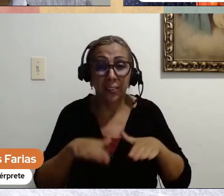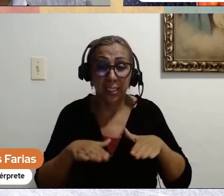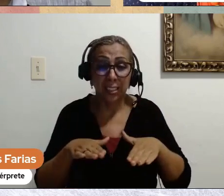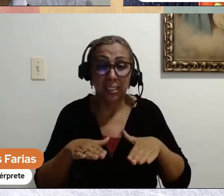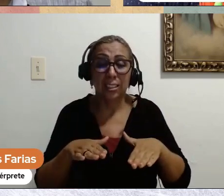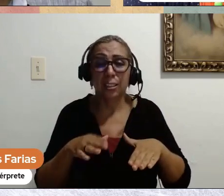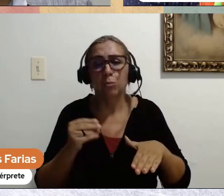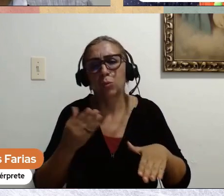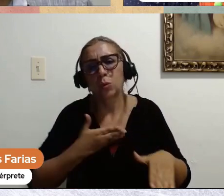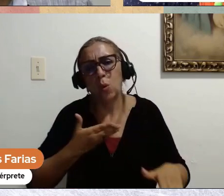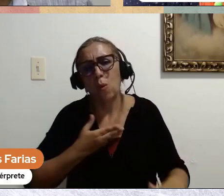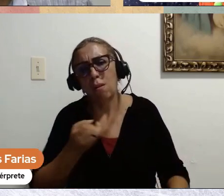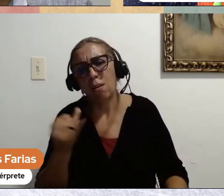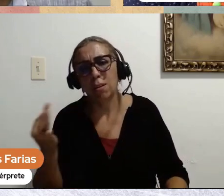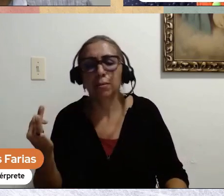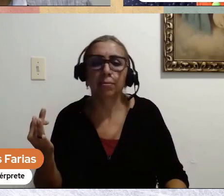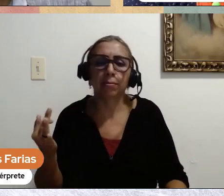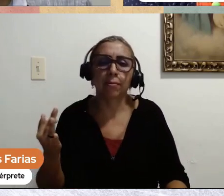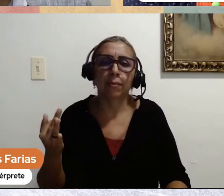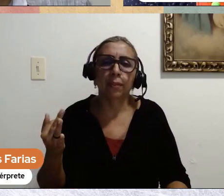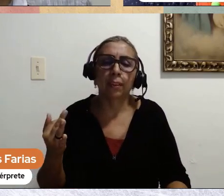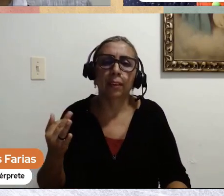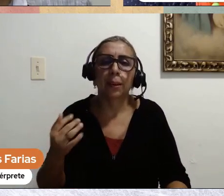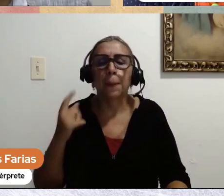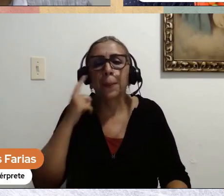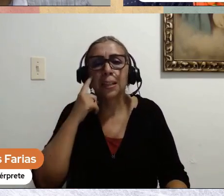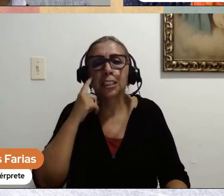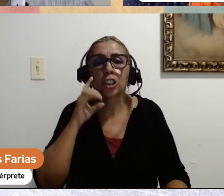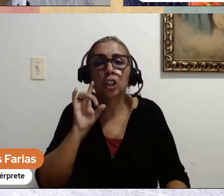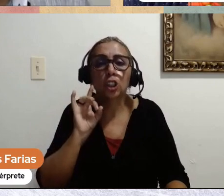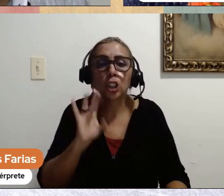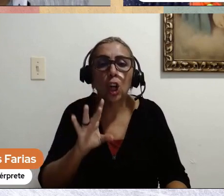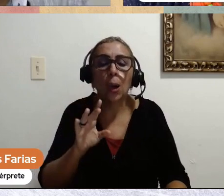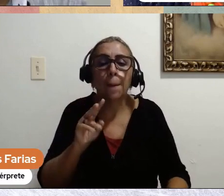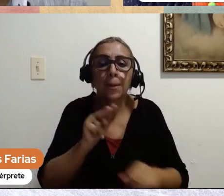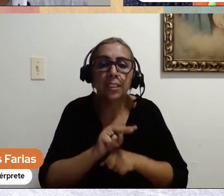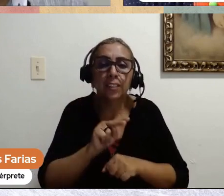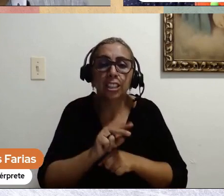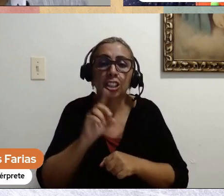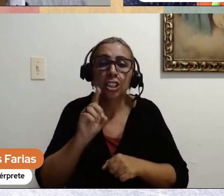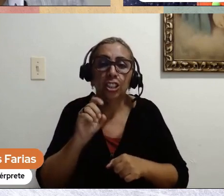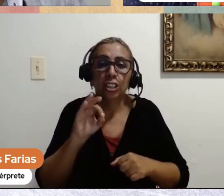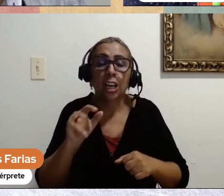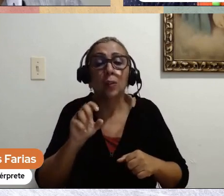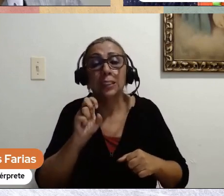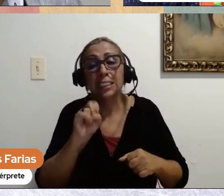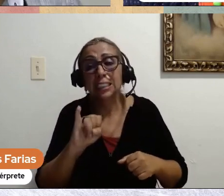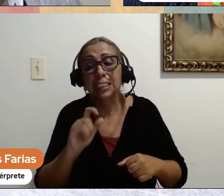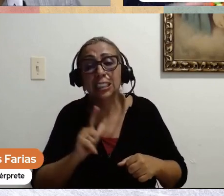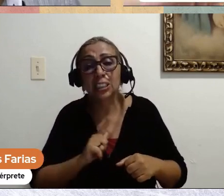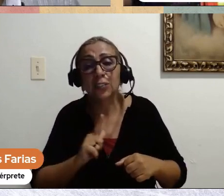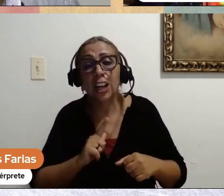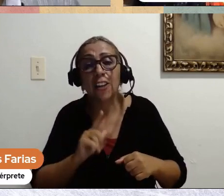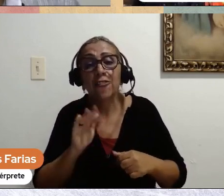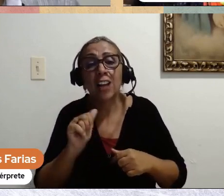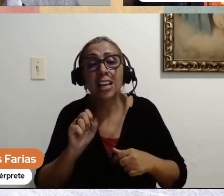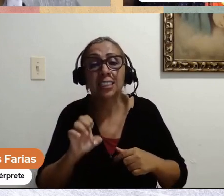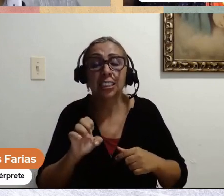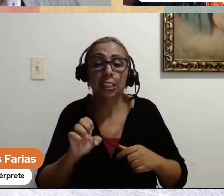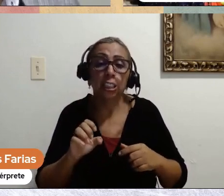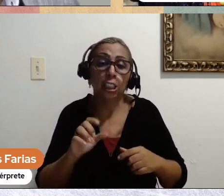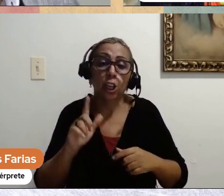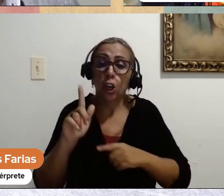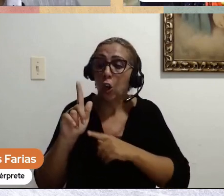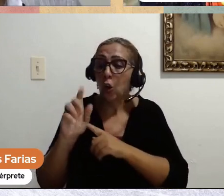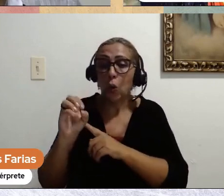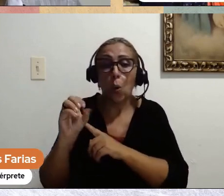muitos colegas pensam assim, que só pode ter a preservação digital se tiver na fase golden, né?